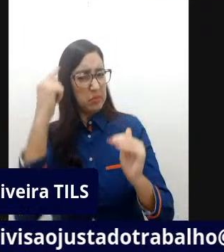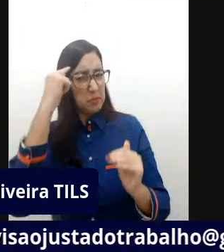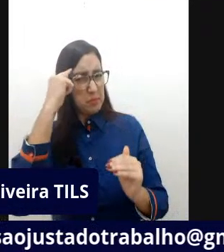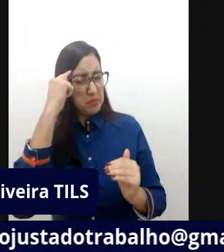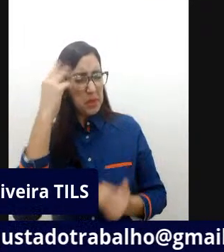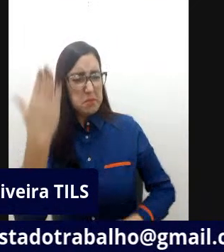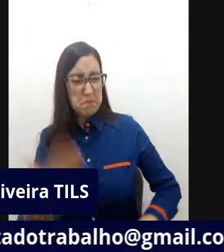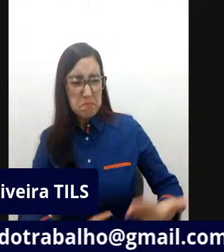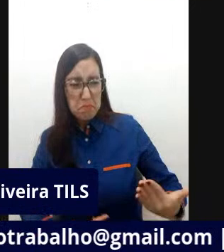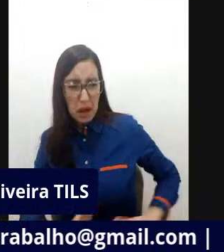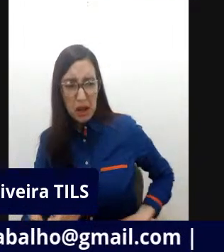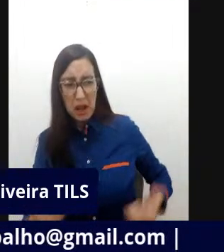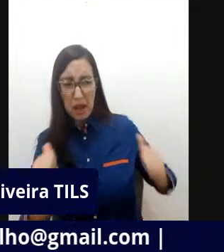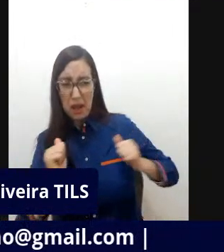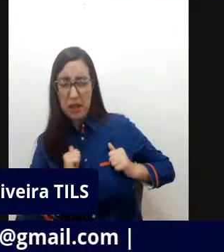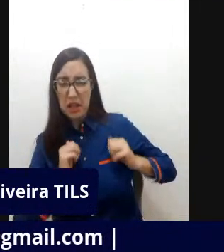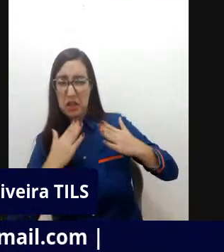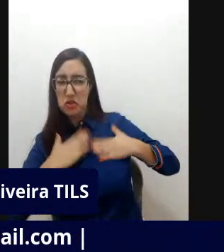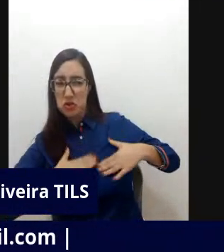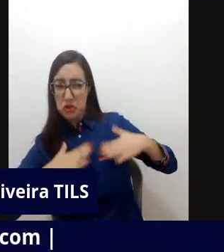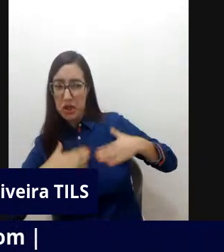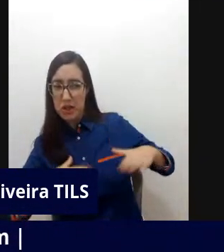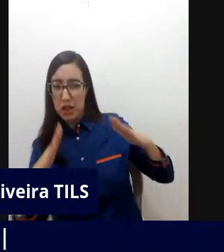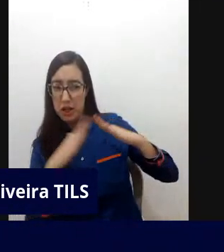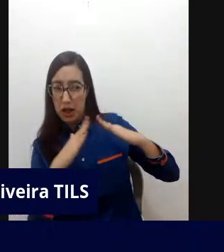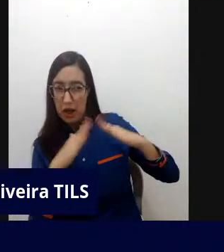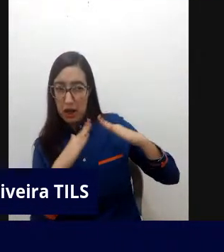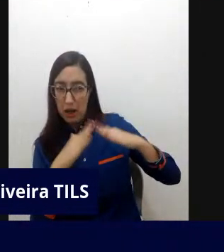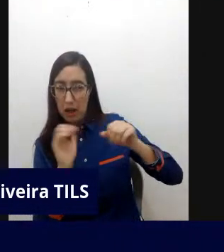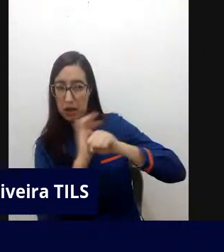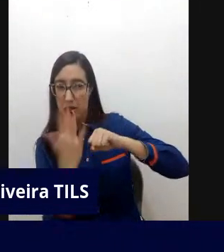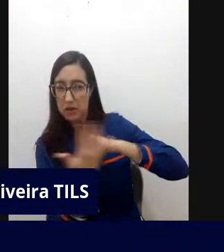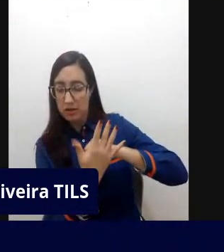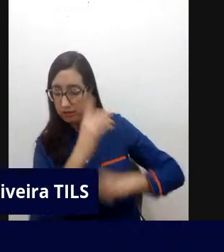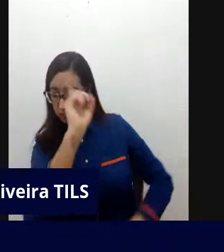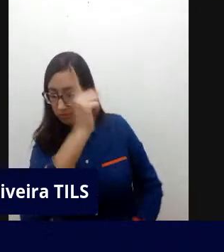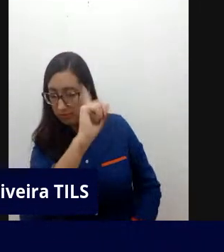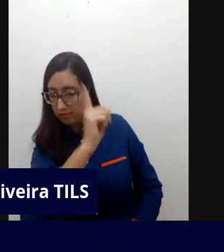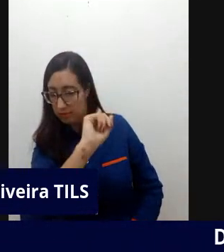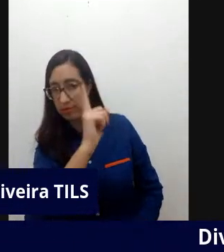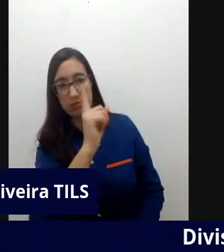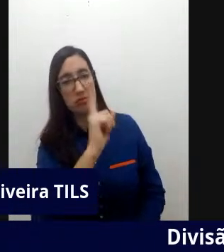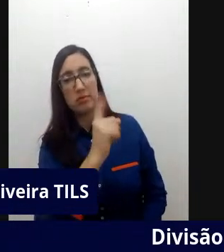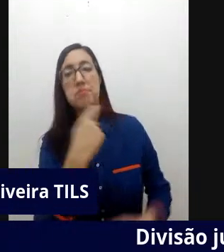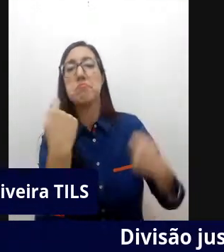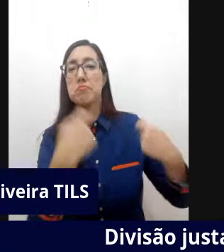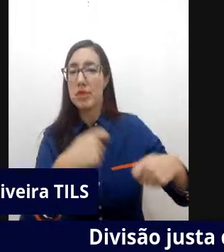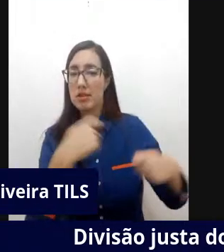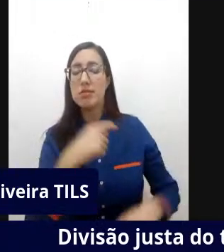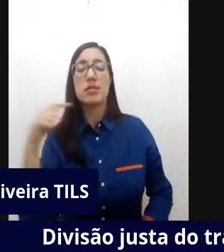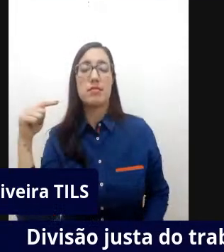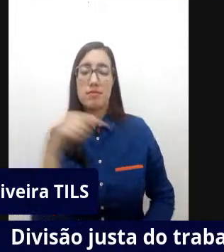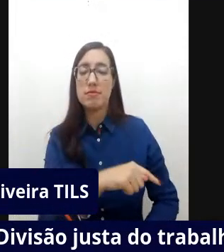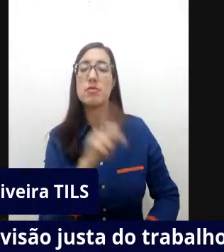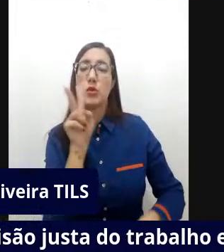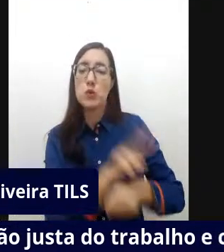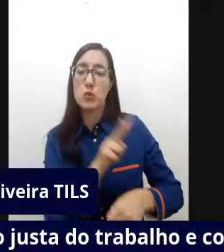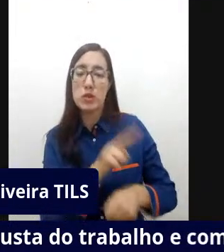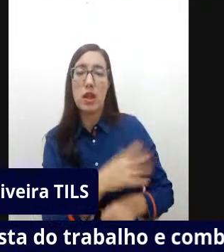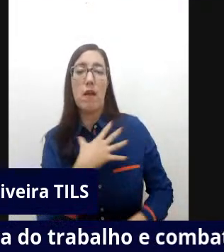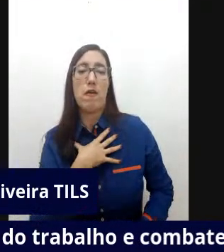estamos num período que não está tendo aula. E aí eu quero deixar claro aqui o meu apoio também, o apoio da